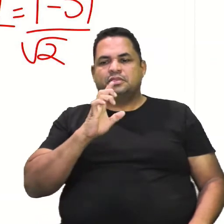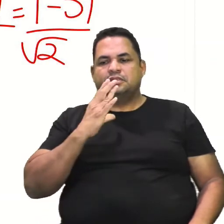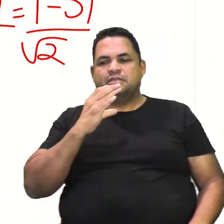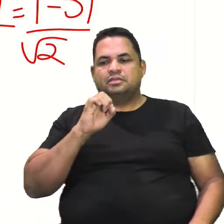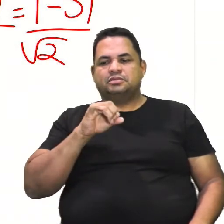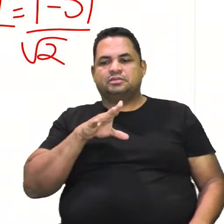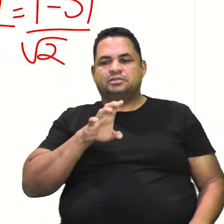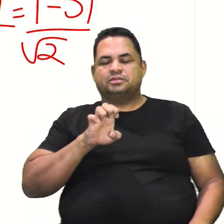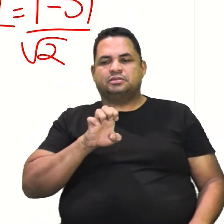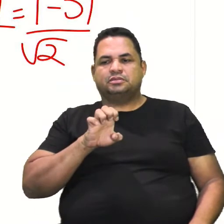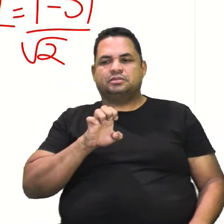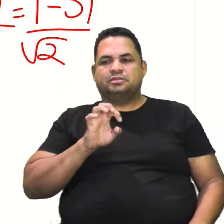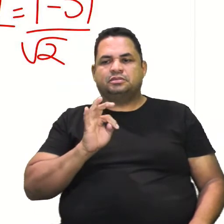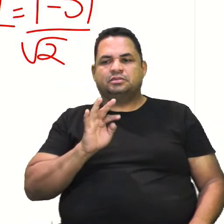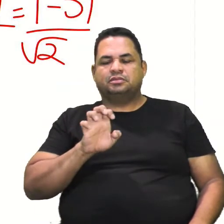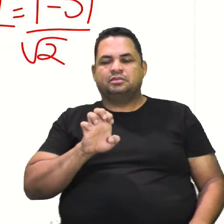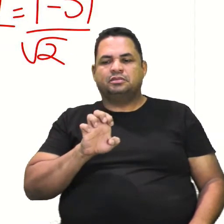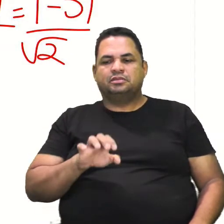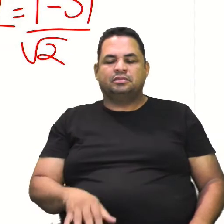secante, né?